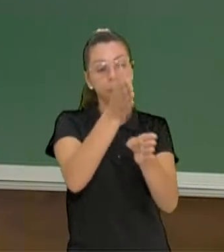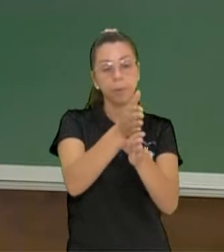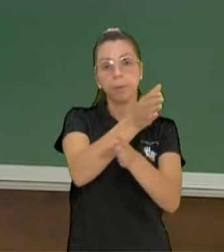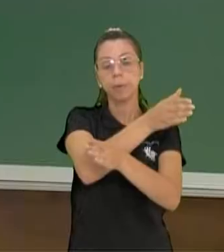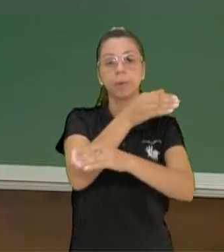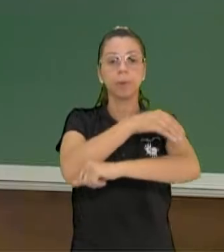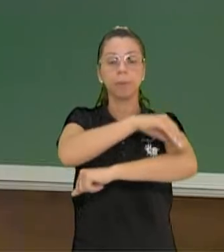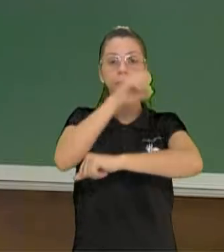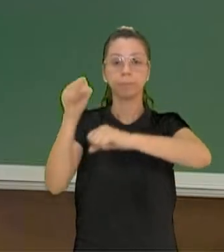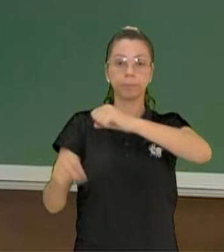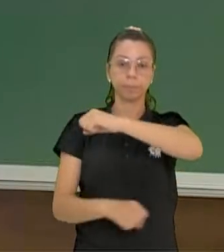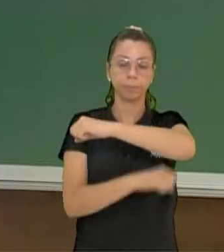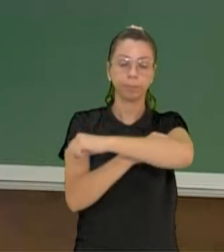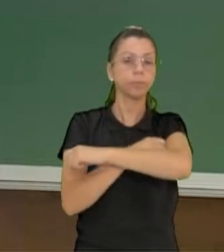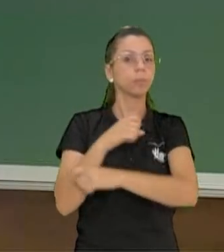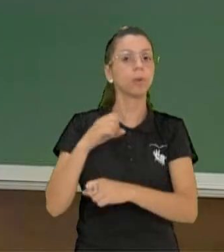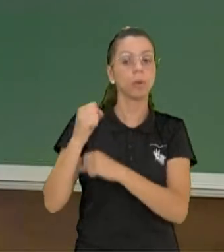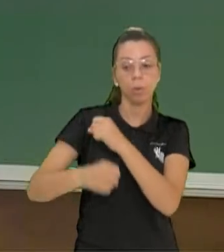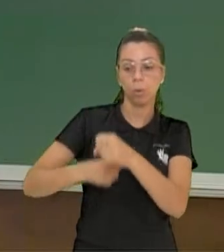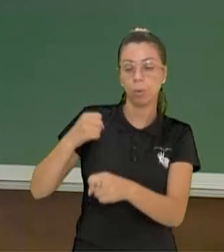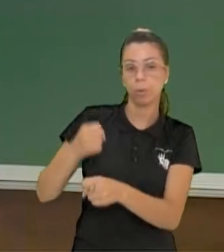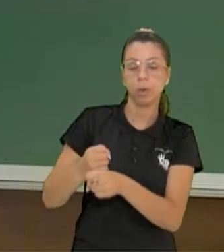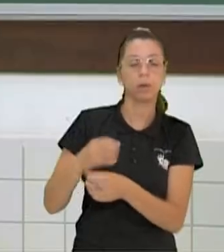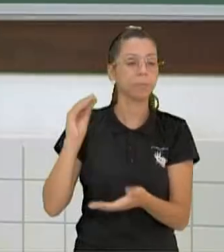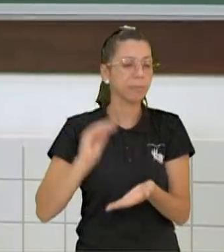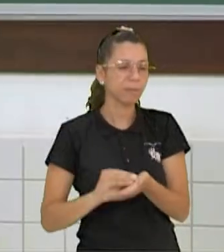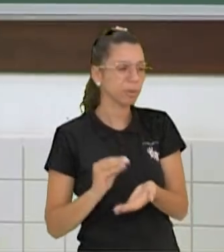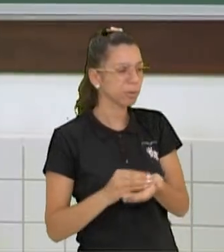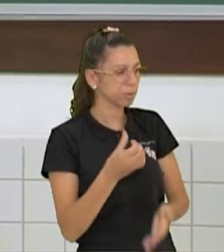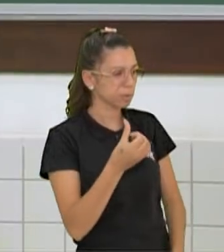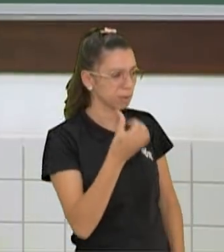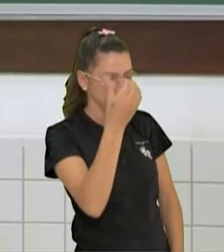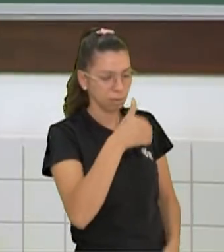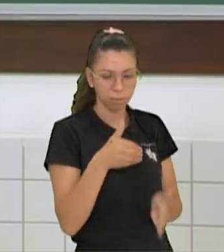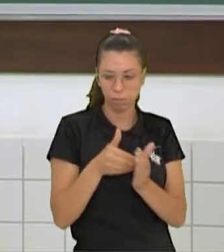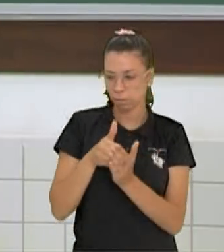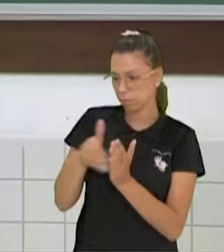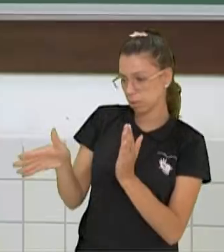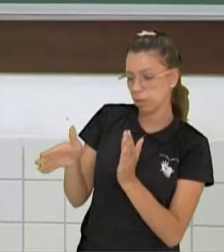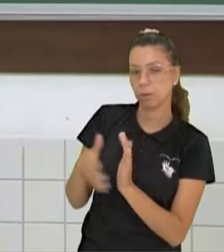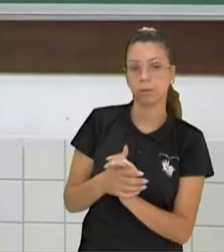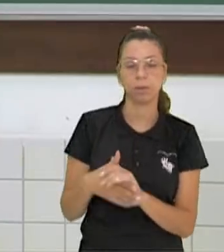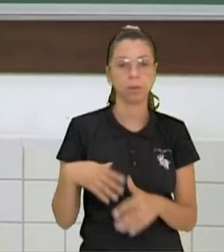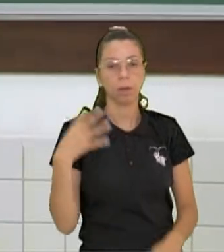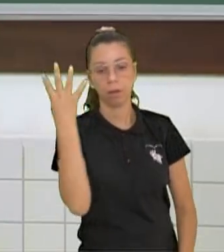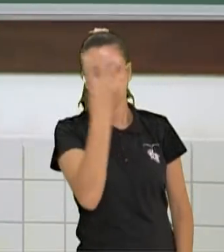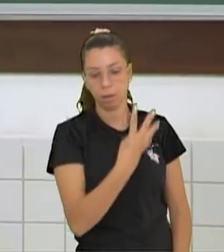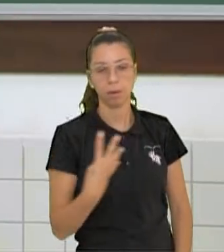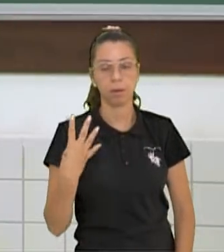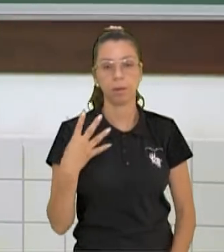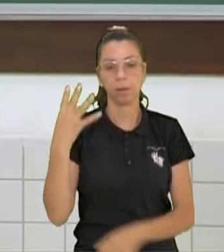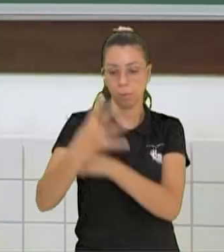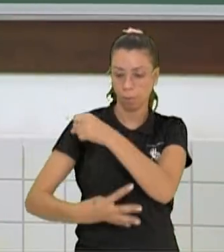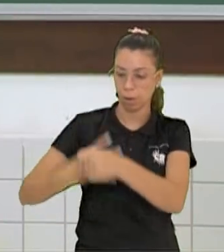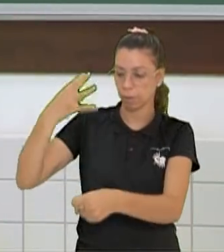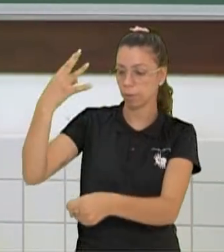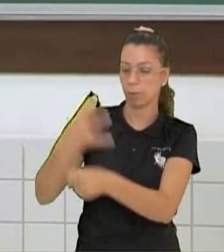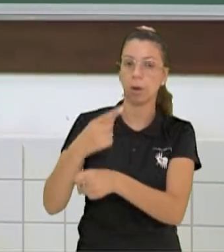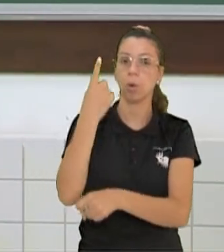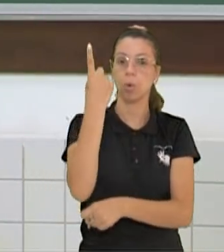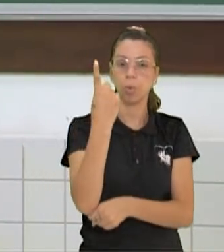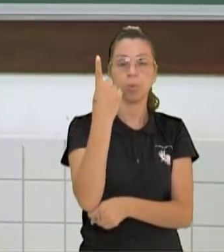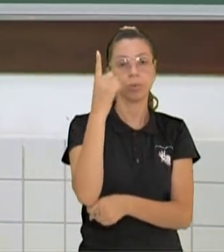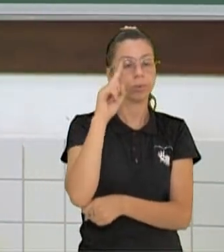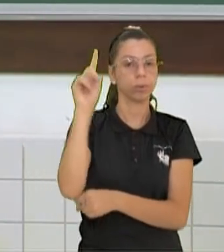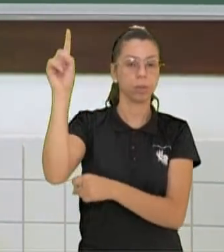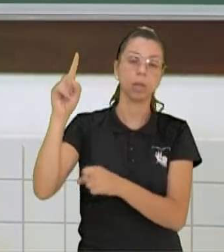ano em 365 dias. Ah, mas daí faltou 6 horas. Ah, então tira. Aí a cada 4 anos colocam um dia. É o ano